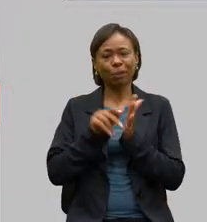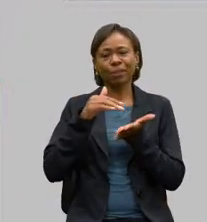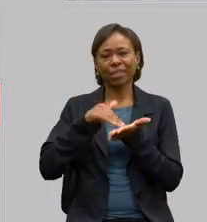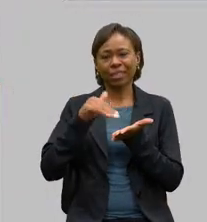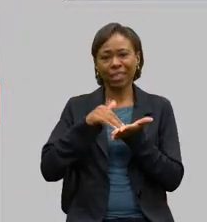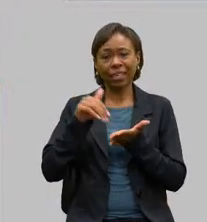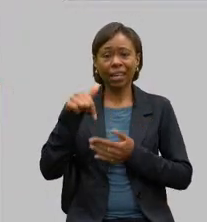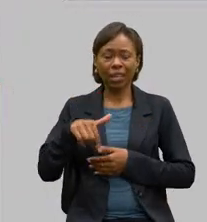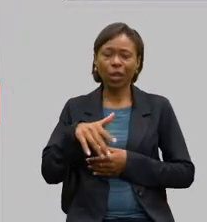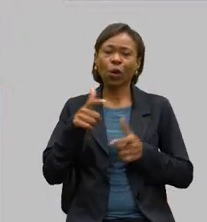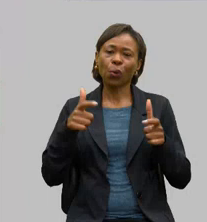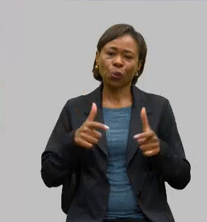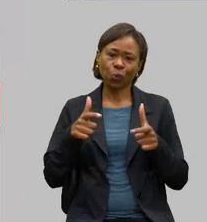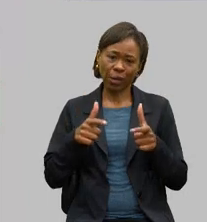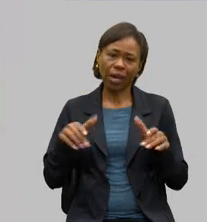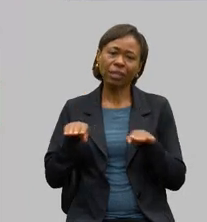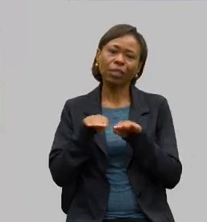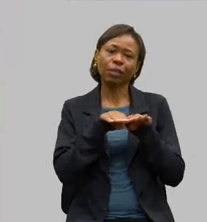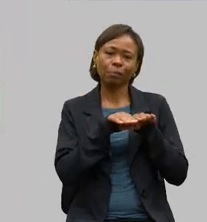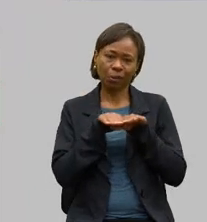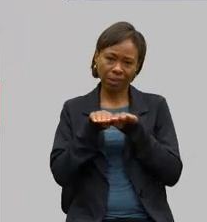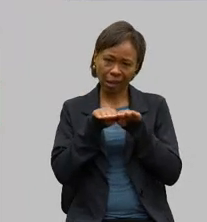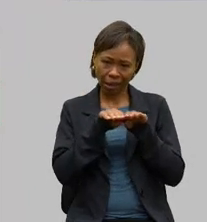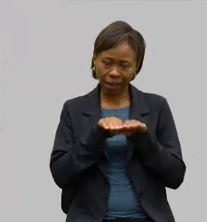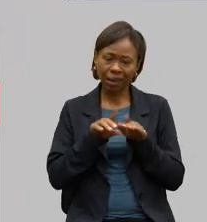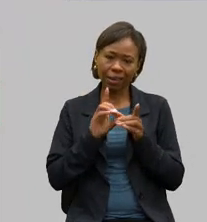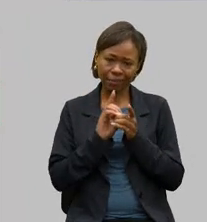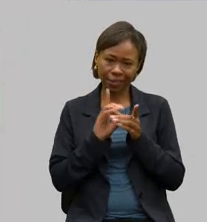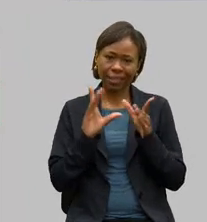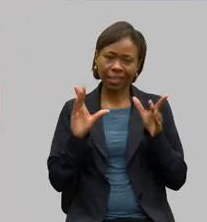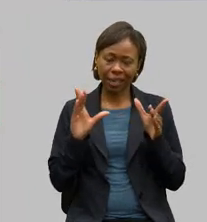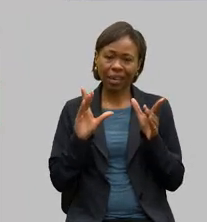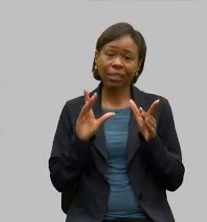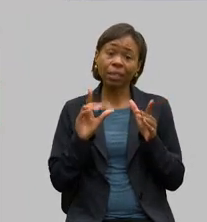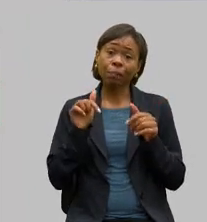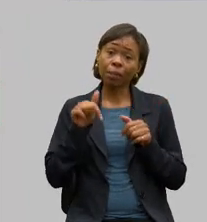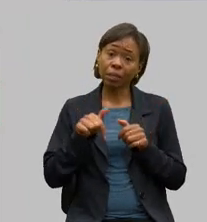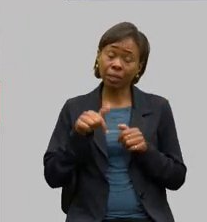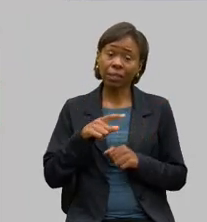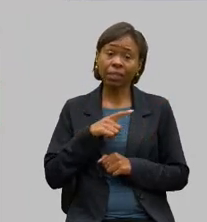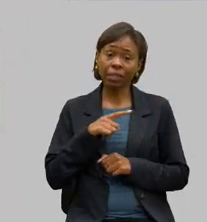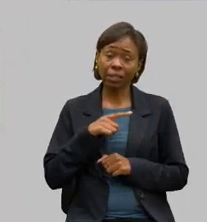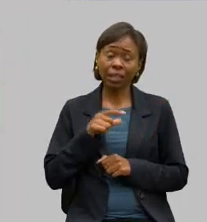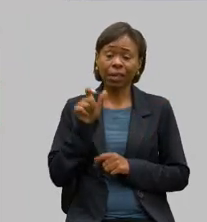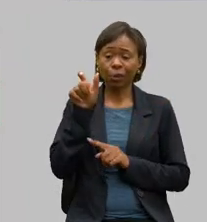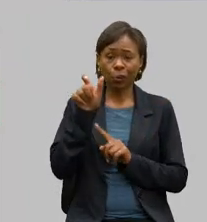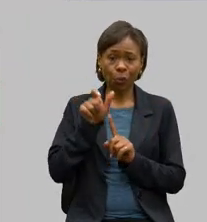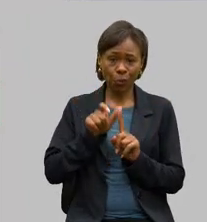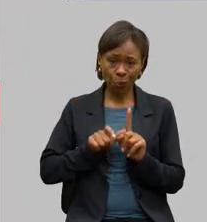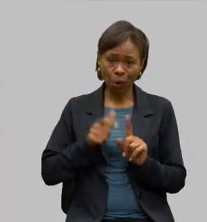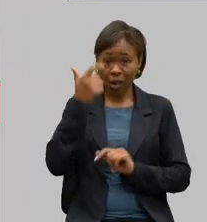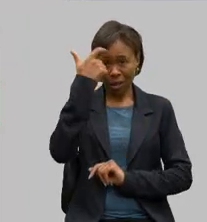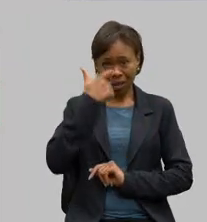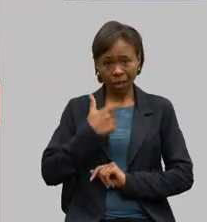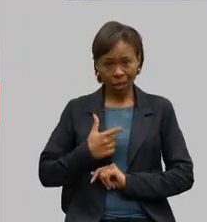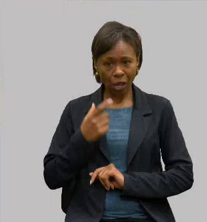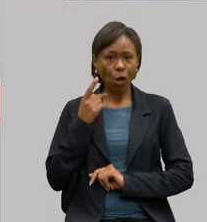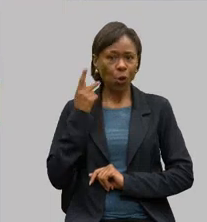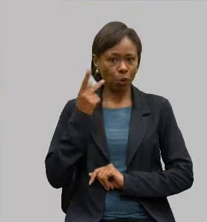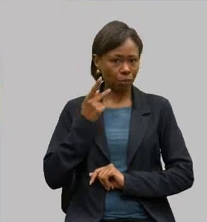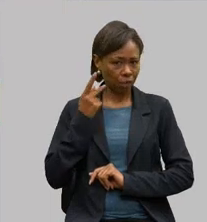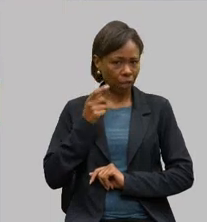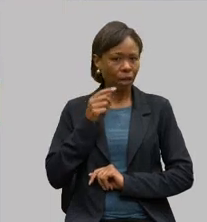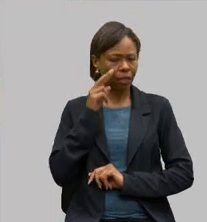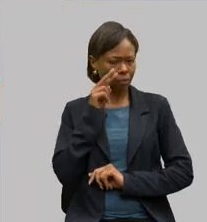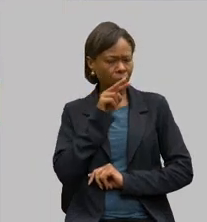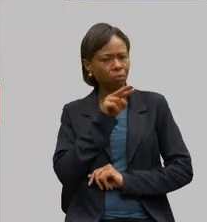democrático que a gente tem que ter mas dizer que existe aqui um parlamentar que realmente tem visto o esforço às